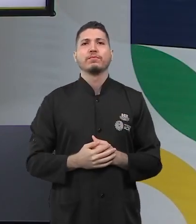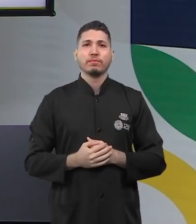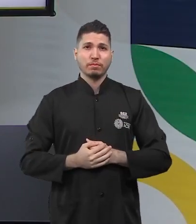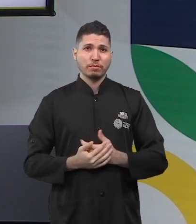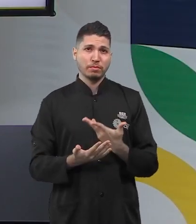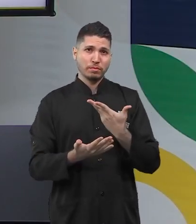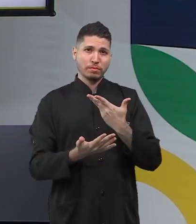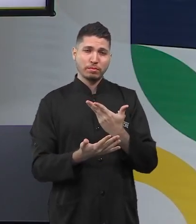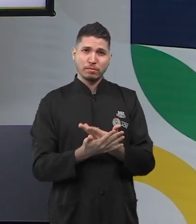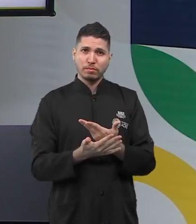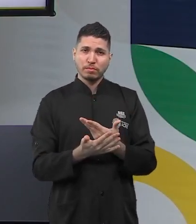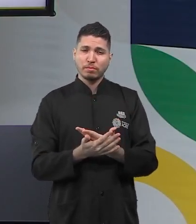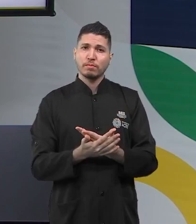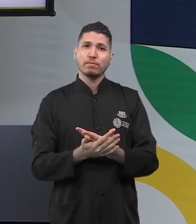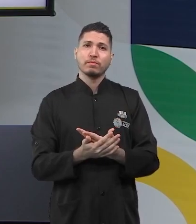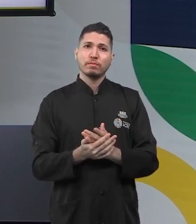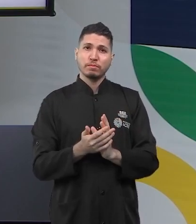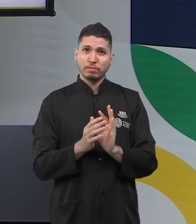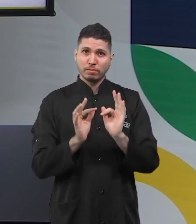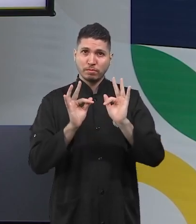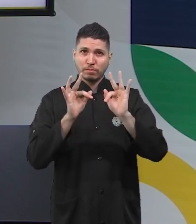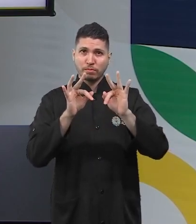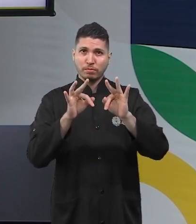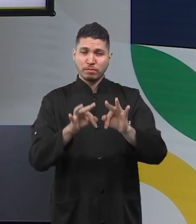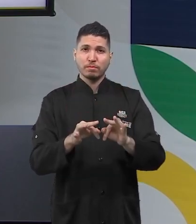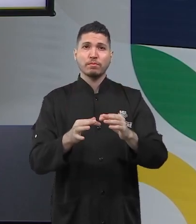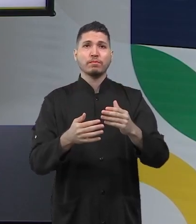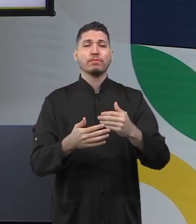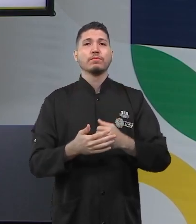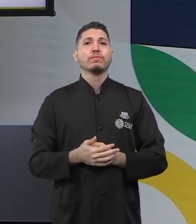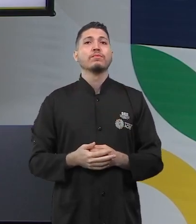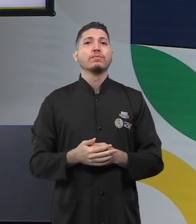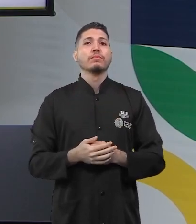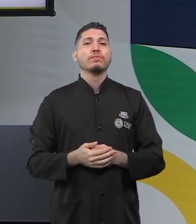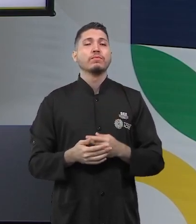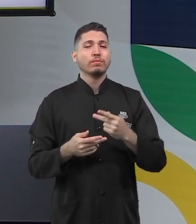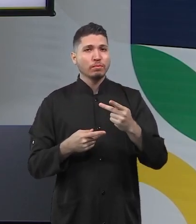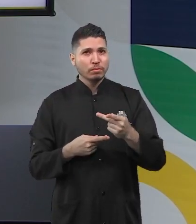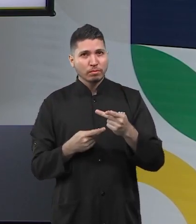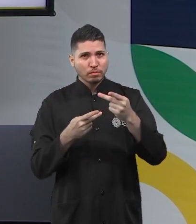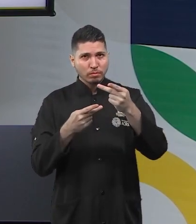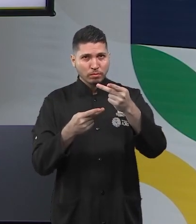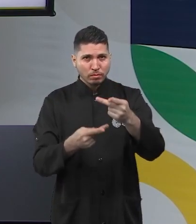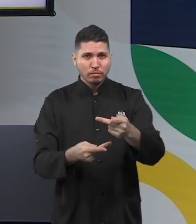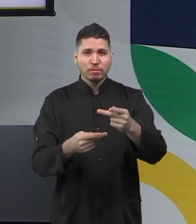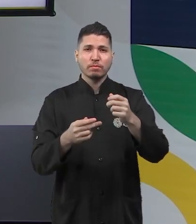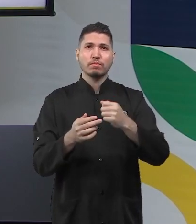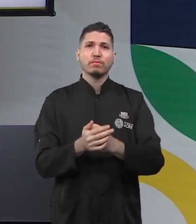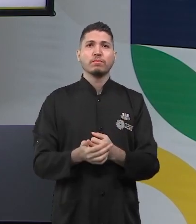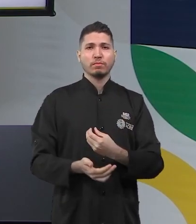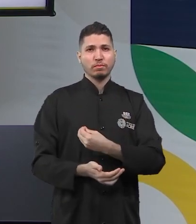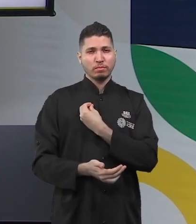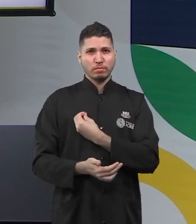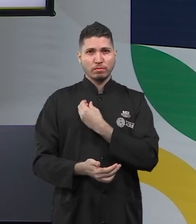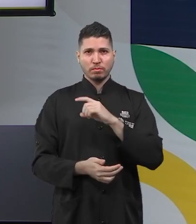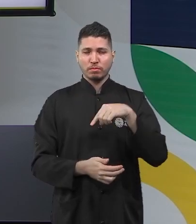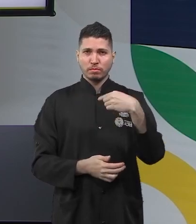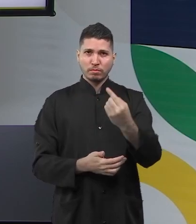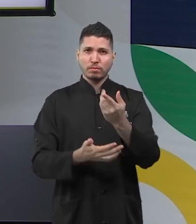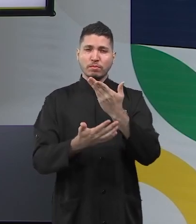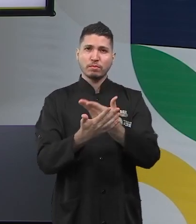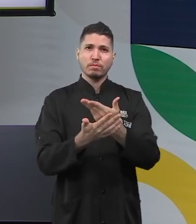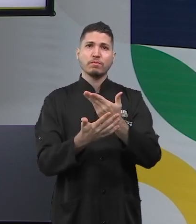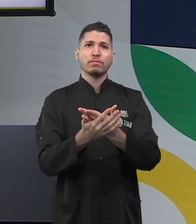para fazer o convite a todos vocês para participarem também da próxima aula, na qual nós